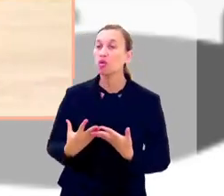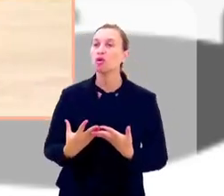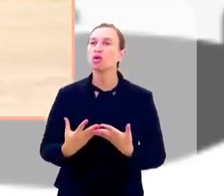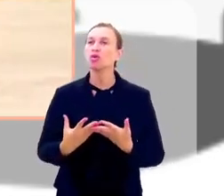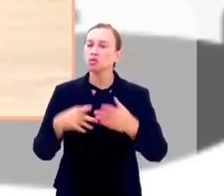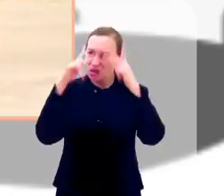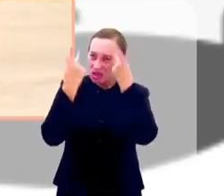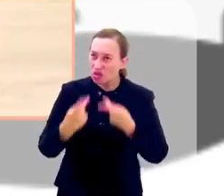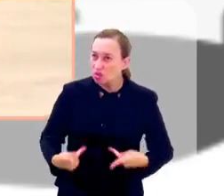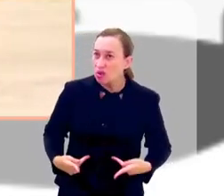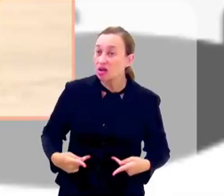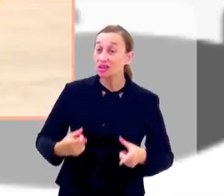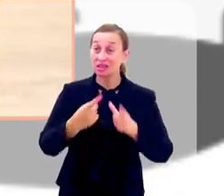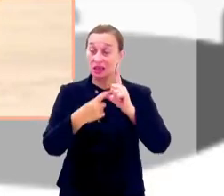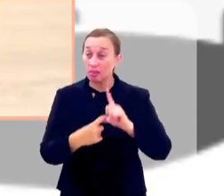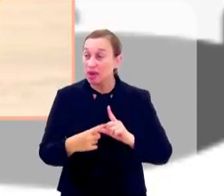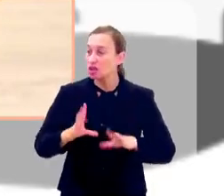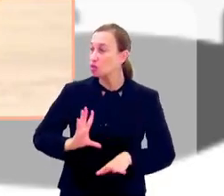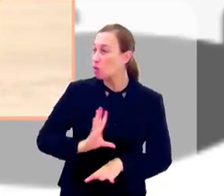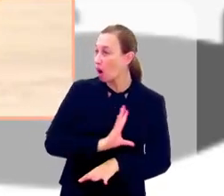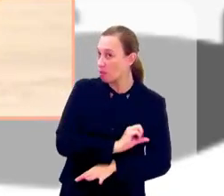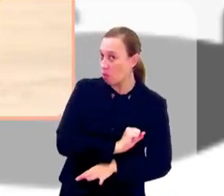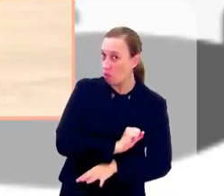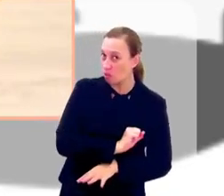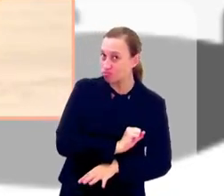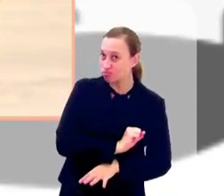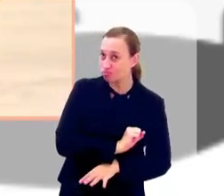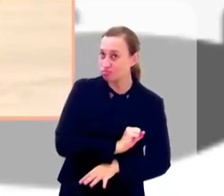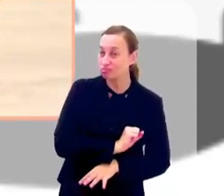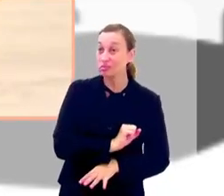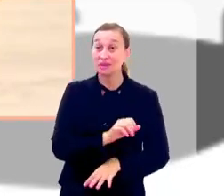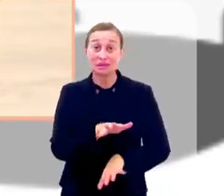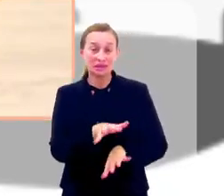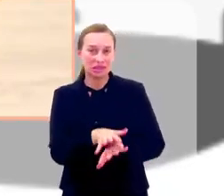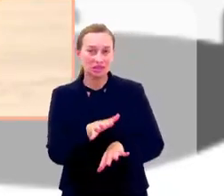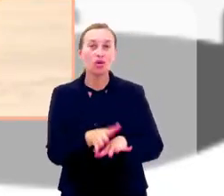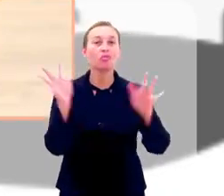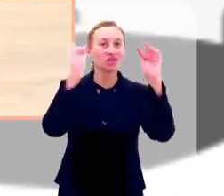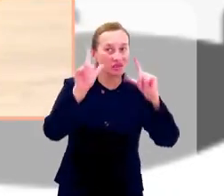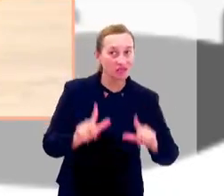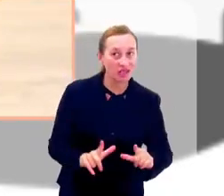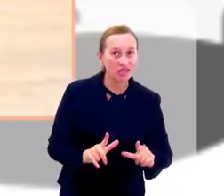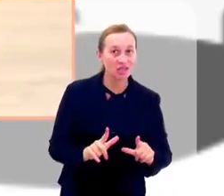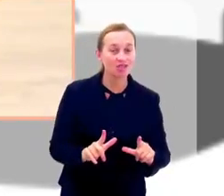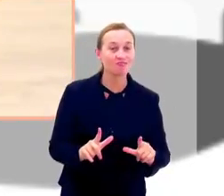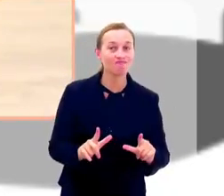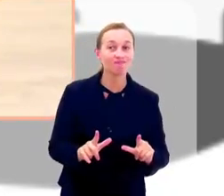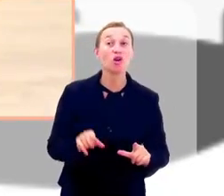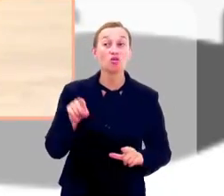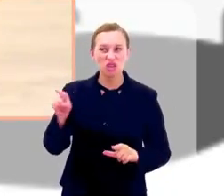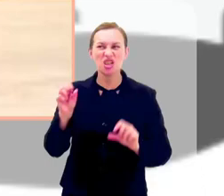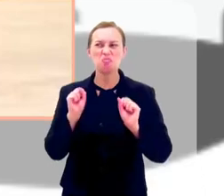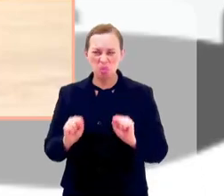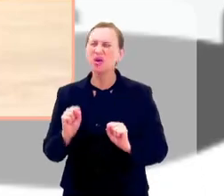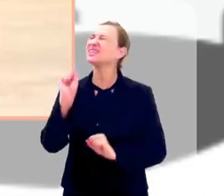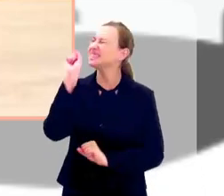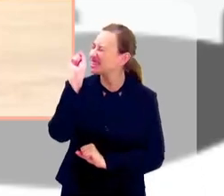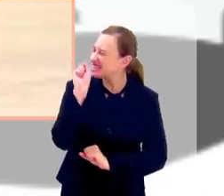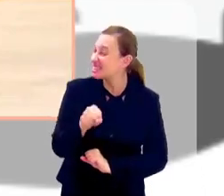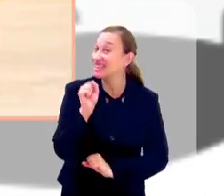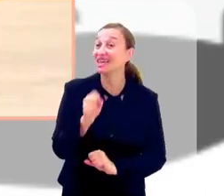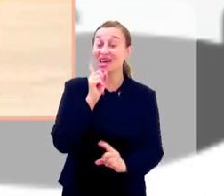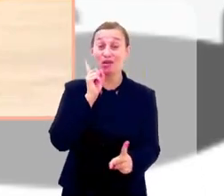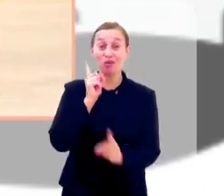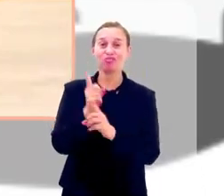que nenhum ser humano depende desse amor sexual para ser feliz. Ou seja, você